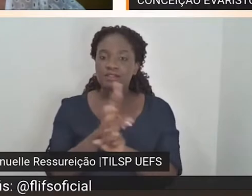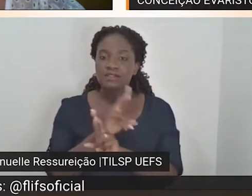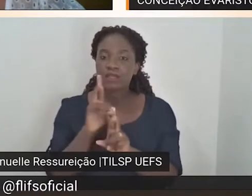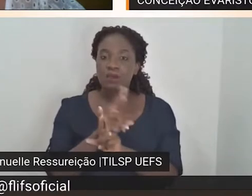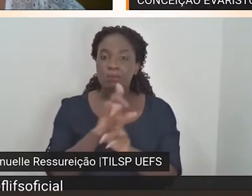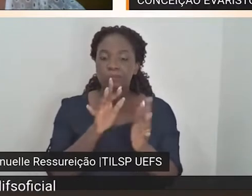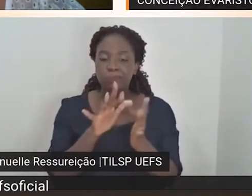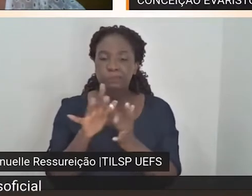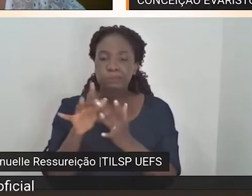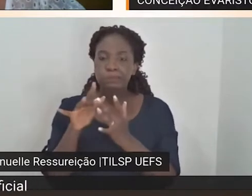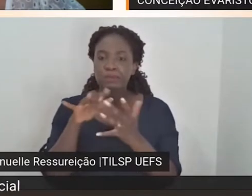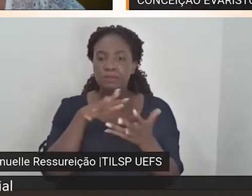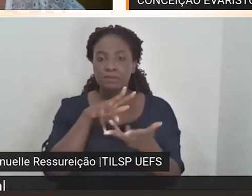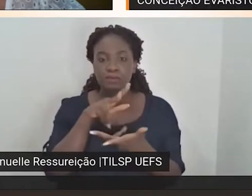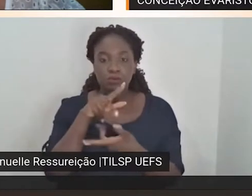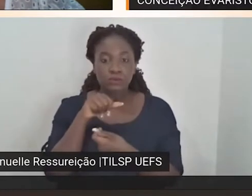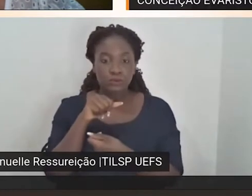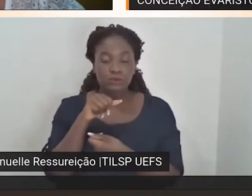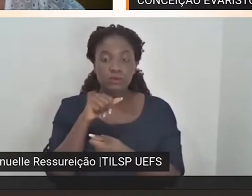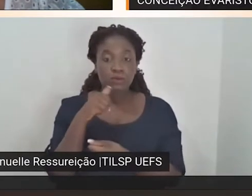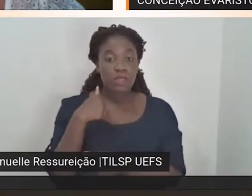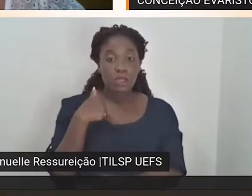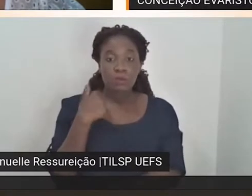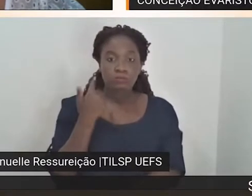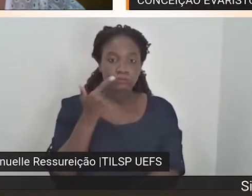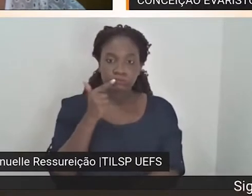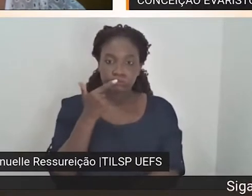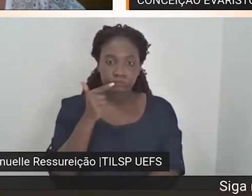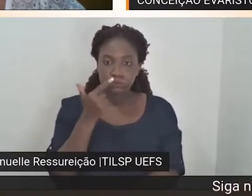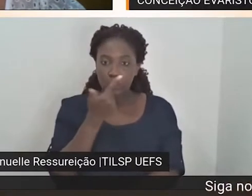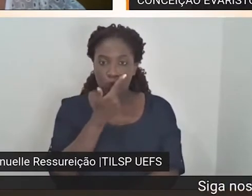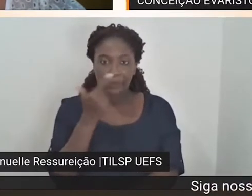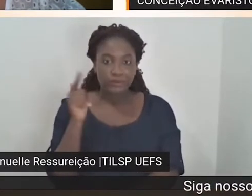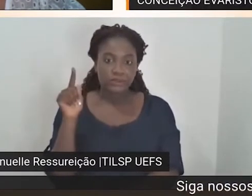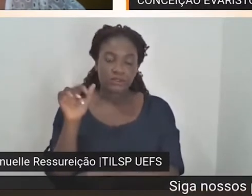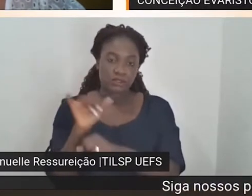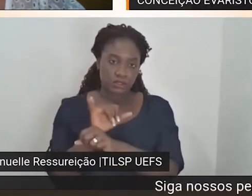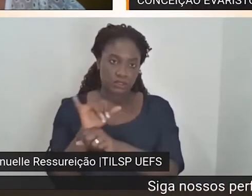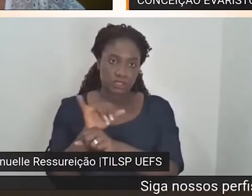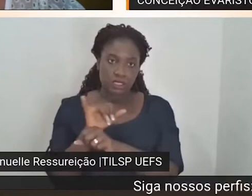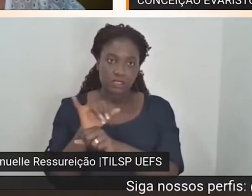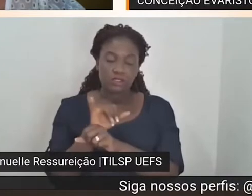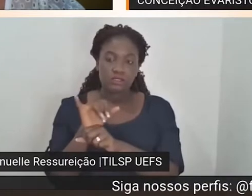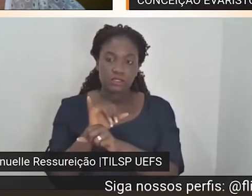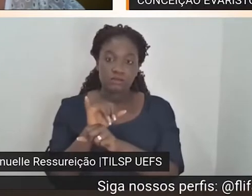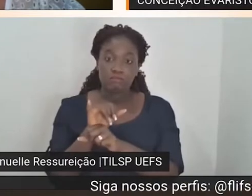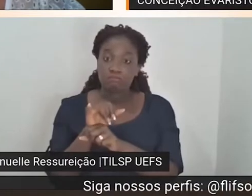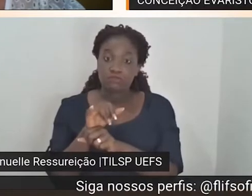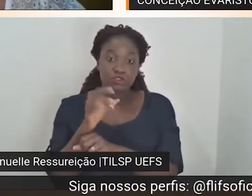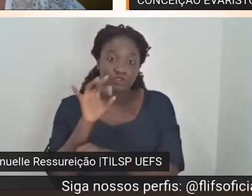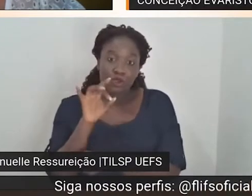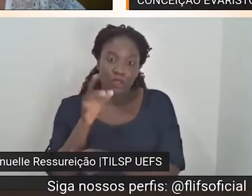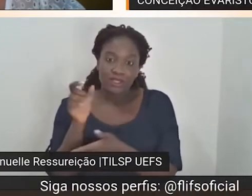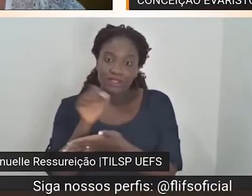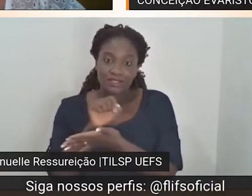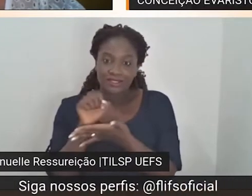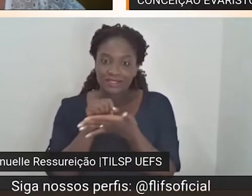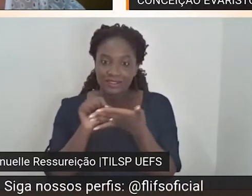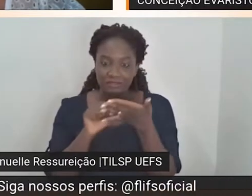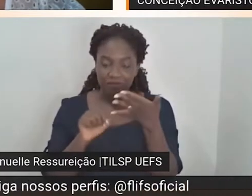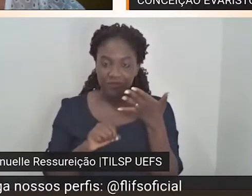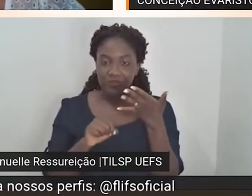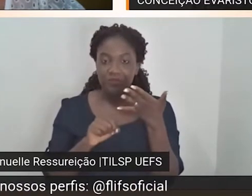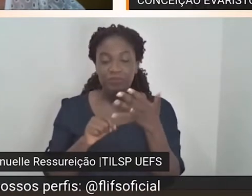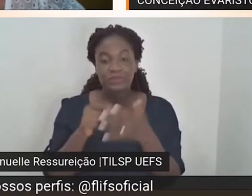mundo, eu não tinha outra coisa a fazer a não ser escrever. Aí é que eu